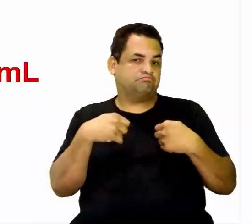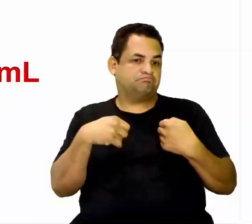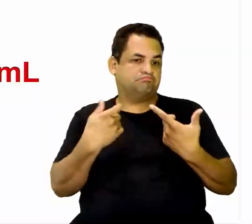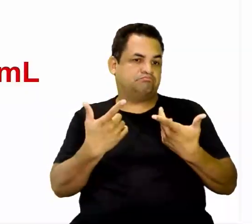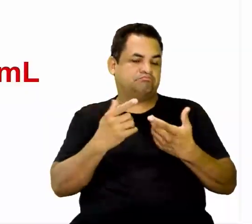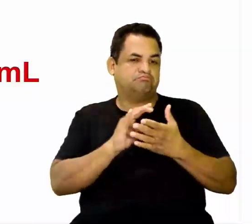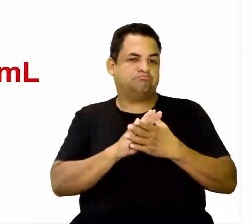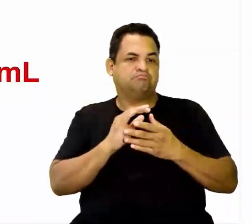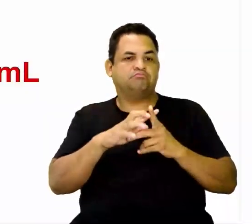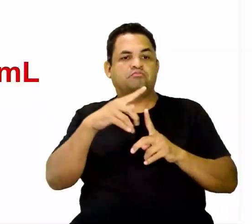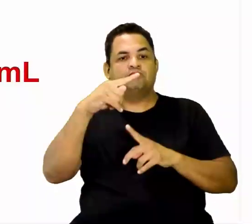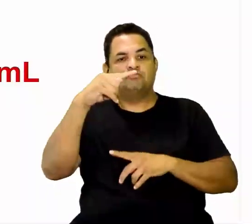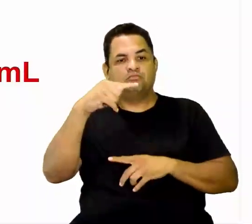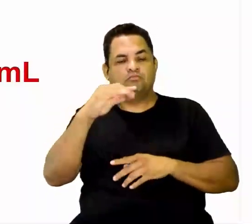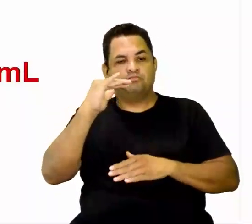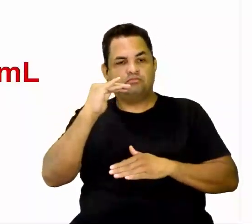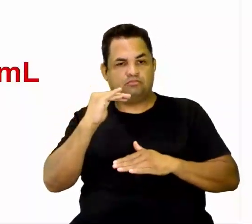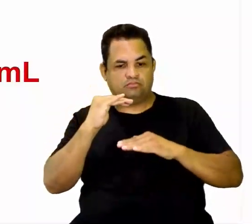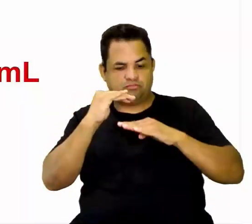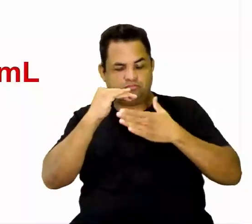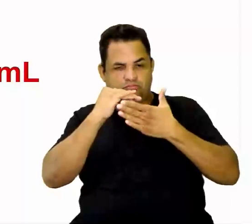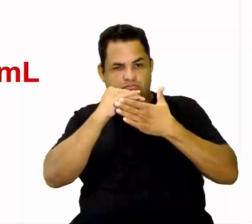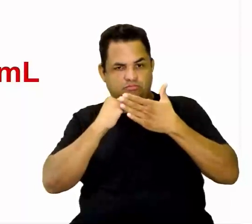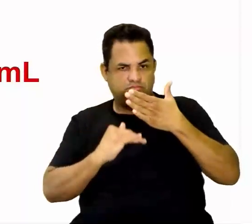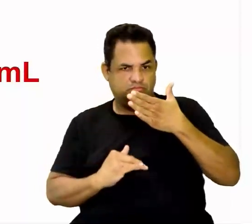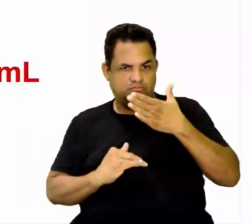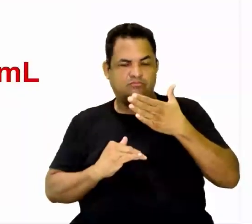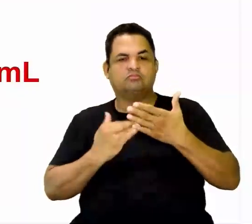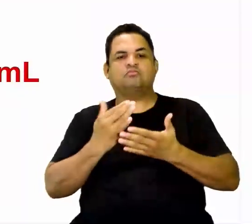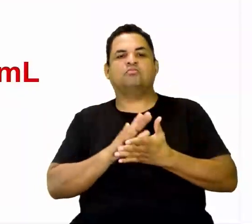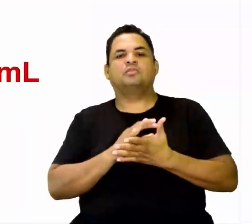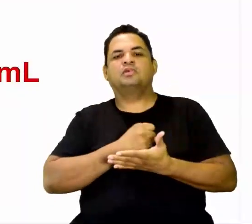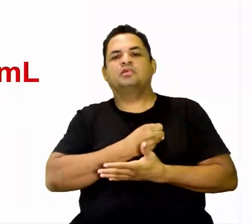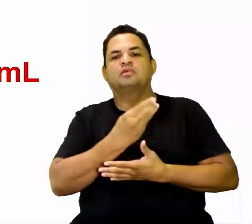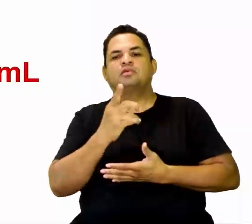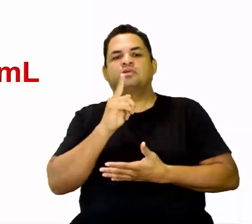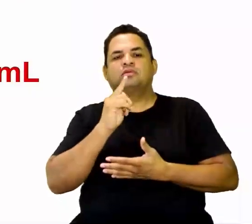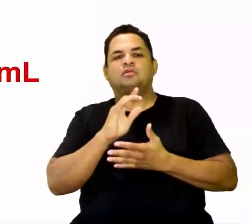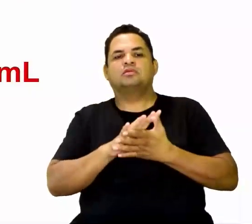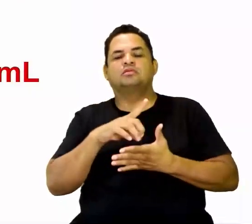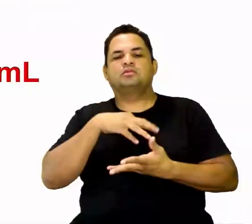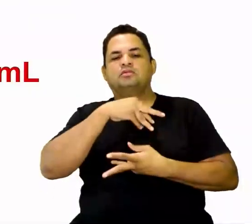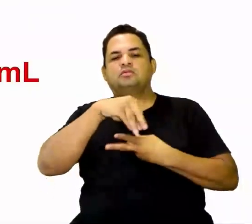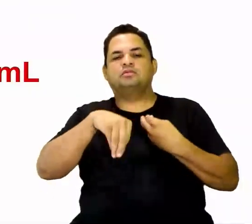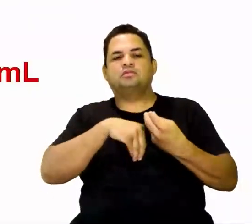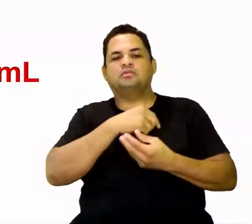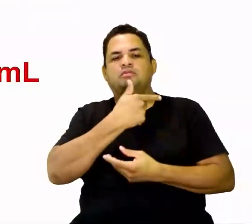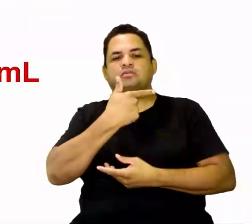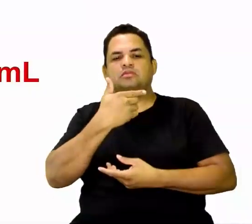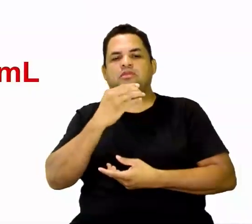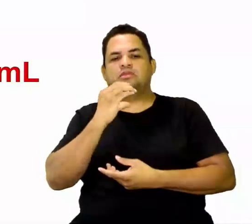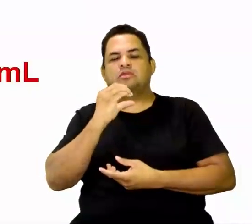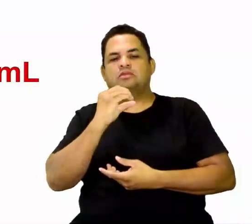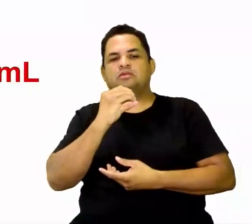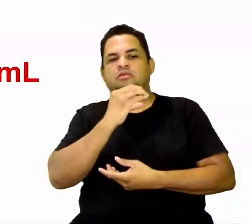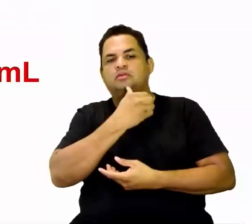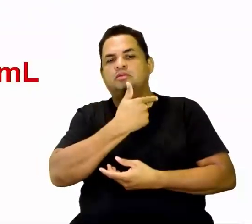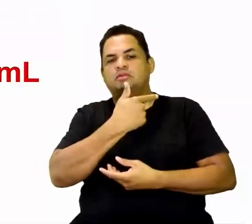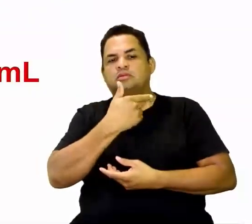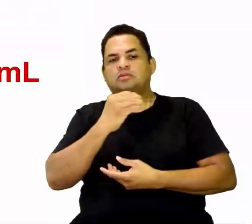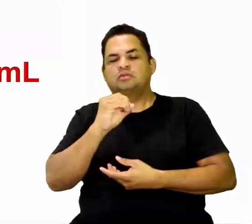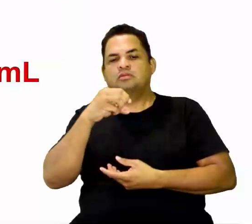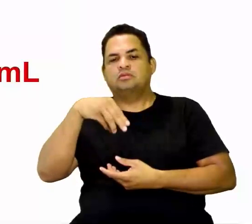basta subtrair a quantidade de água que existia na solução com 50 mililitros